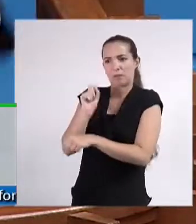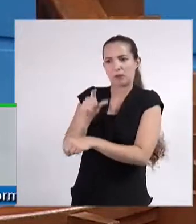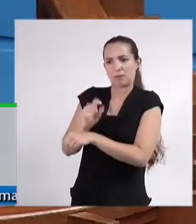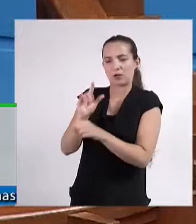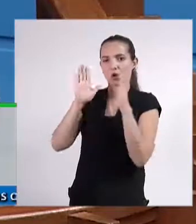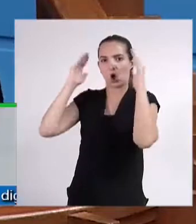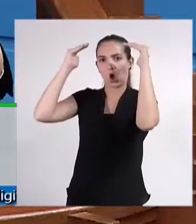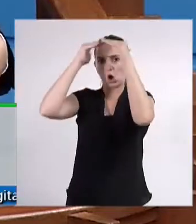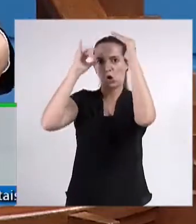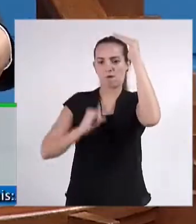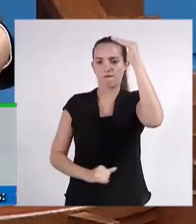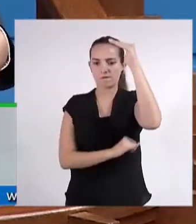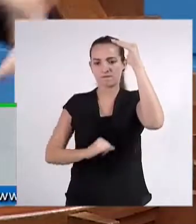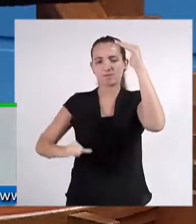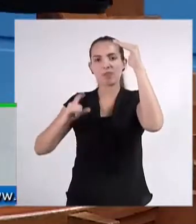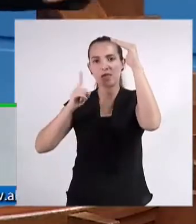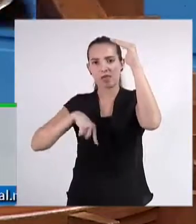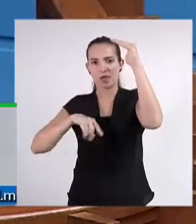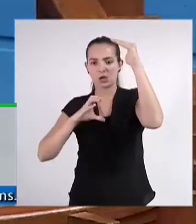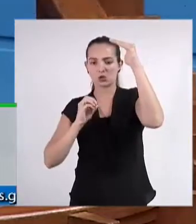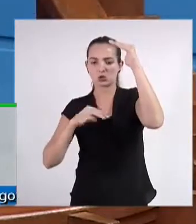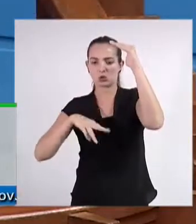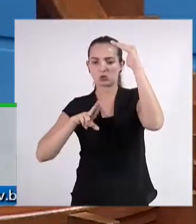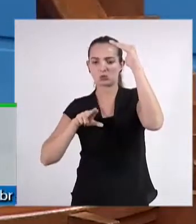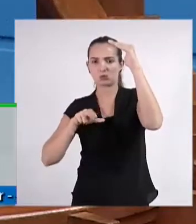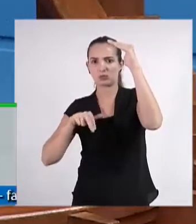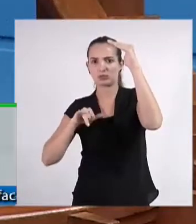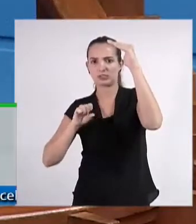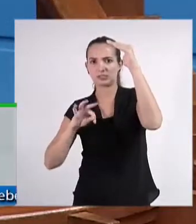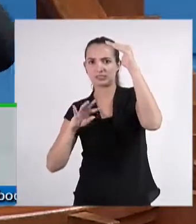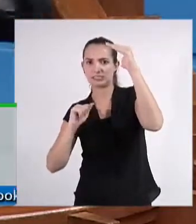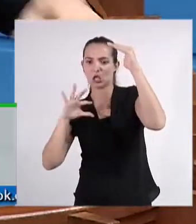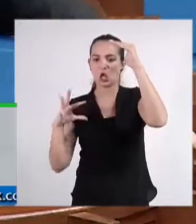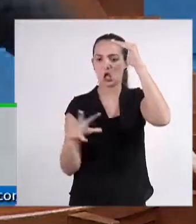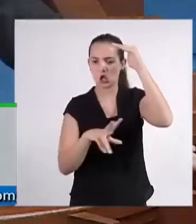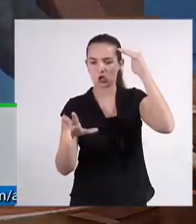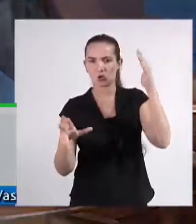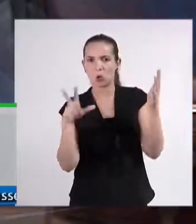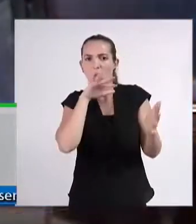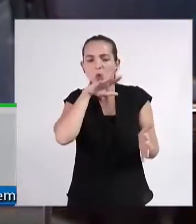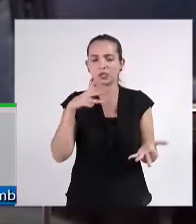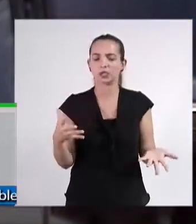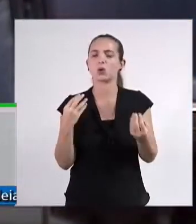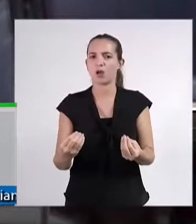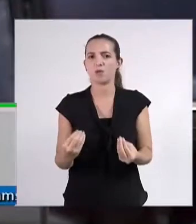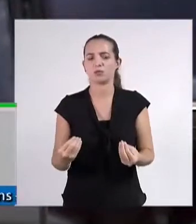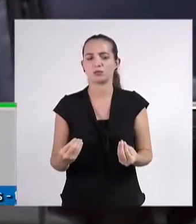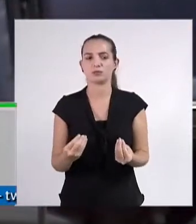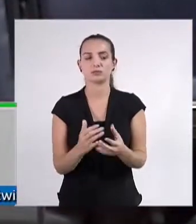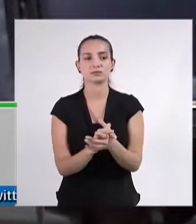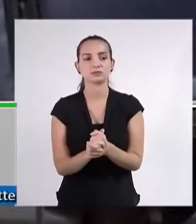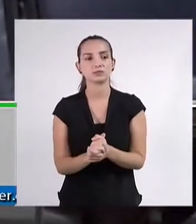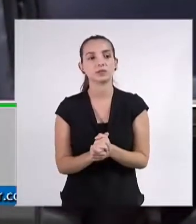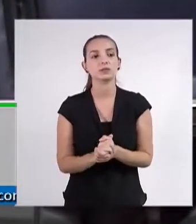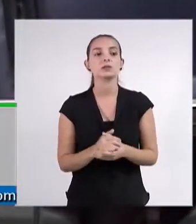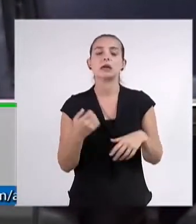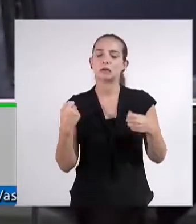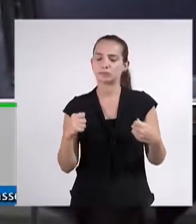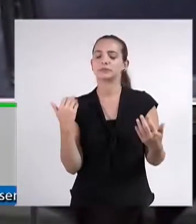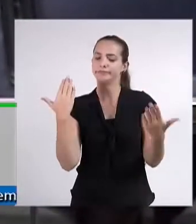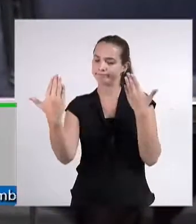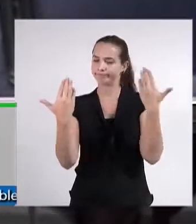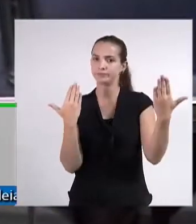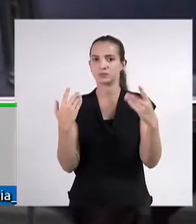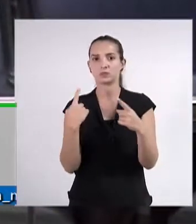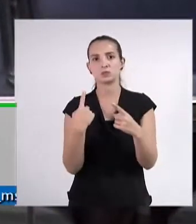é assim que nós estamos vivendo hoje. Os velhos tempos voltaram. Então, quando alguém se levanta para falar da situação